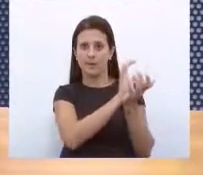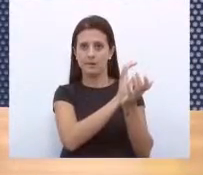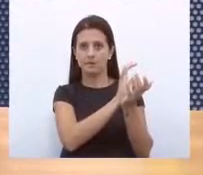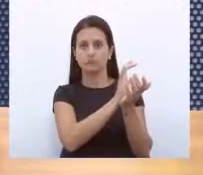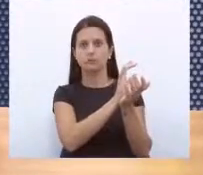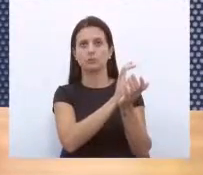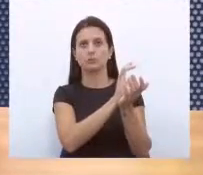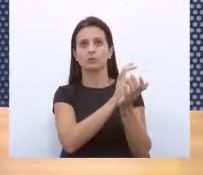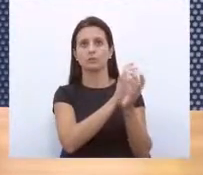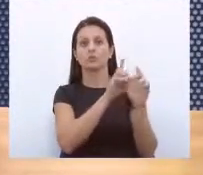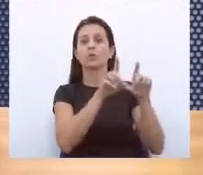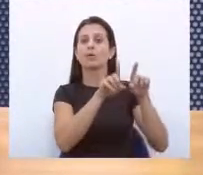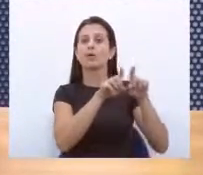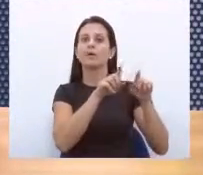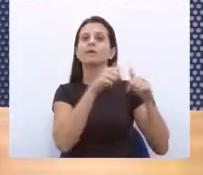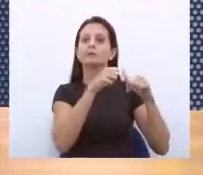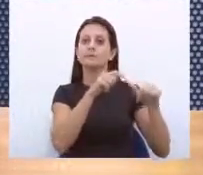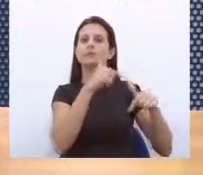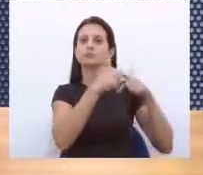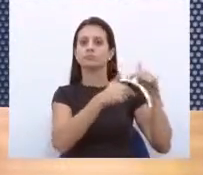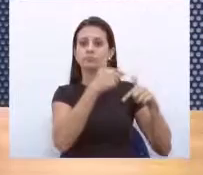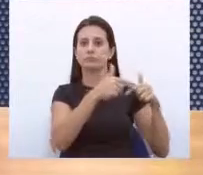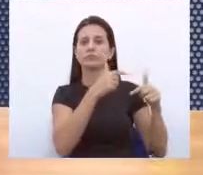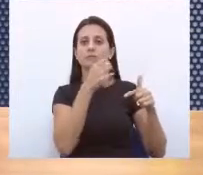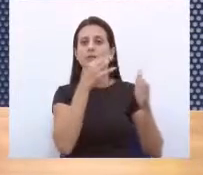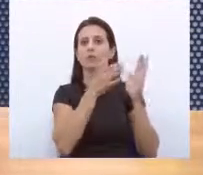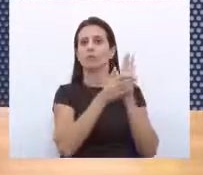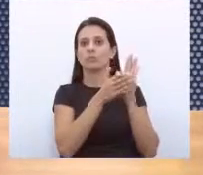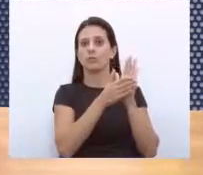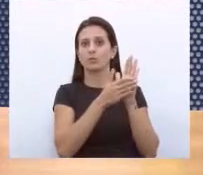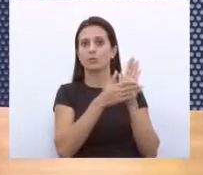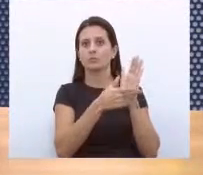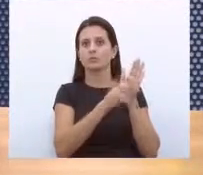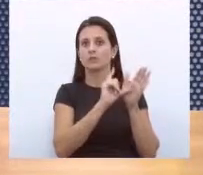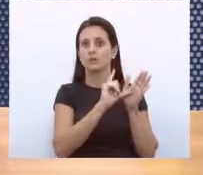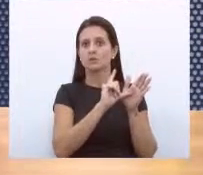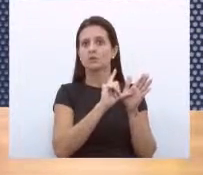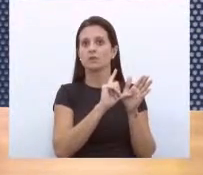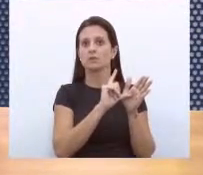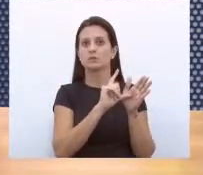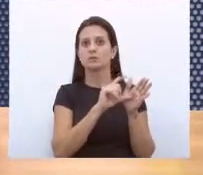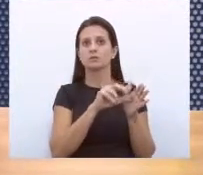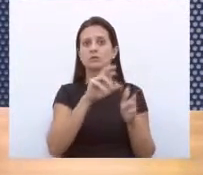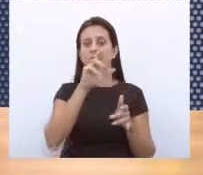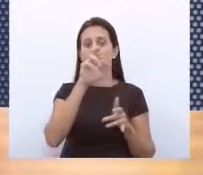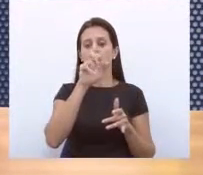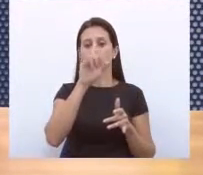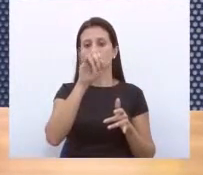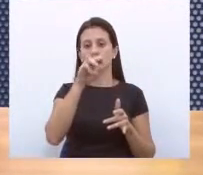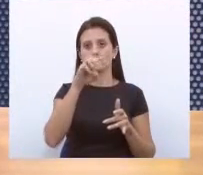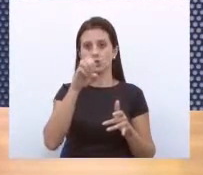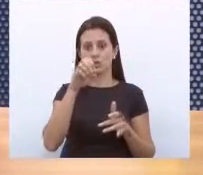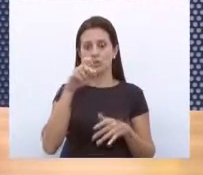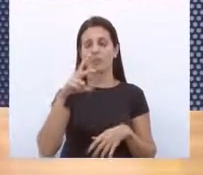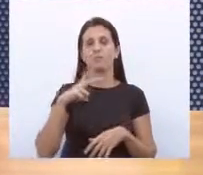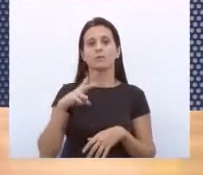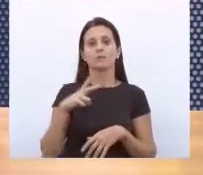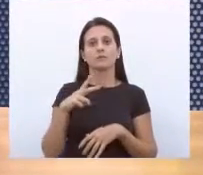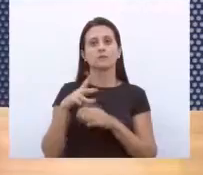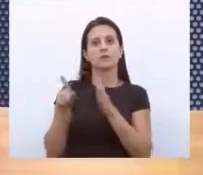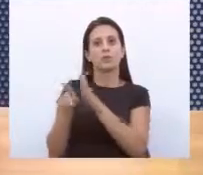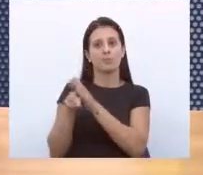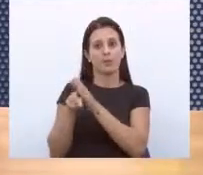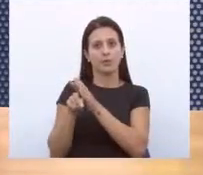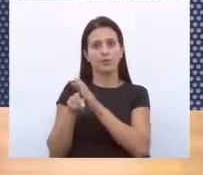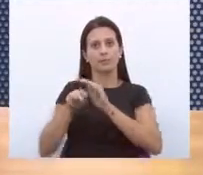e estávamos trabalhando numa proposta de regime previdenciário próprio. Porque nada